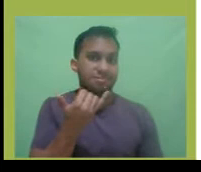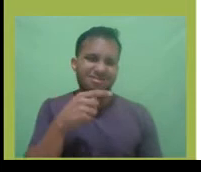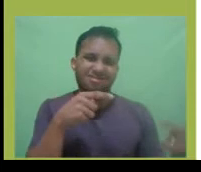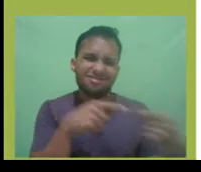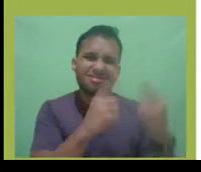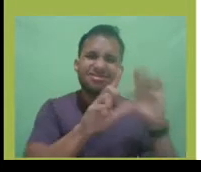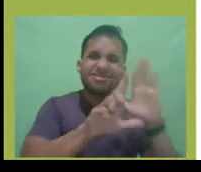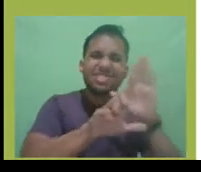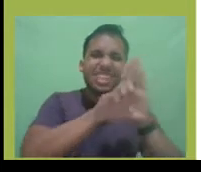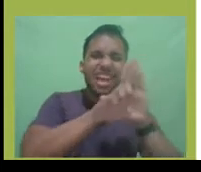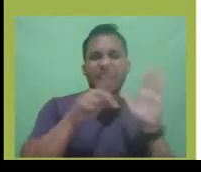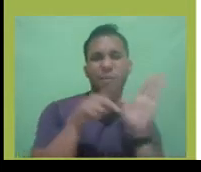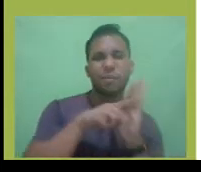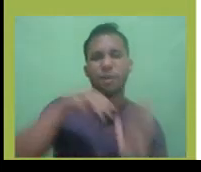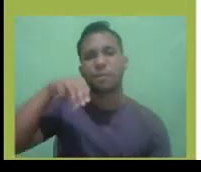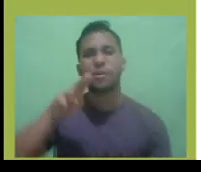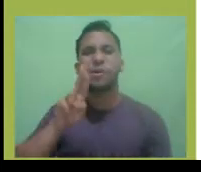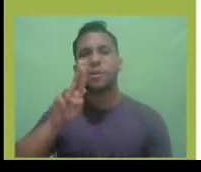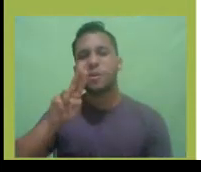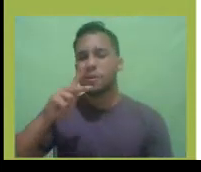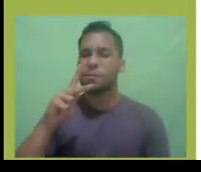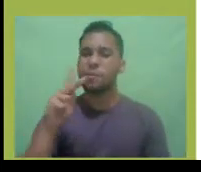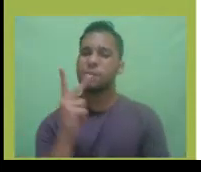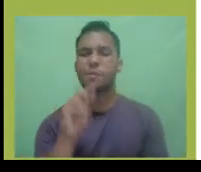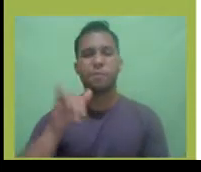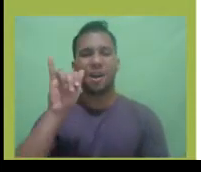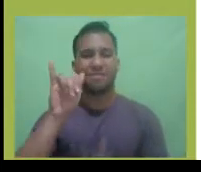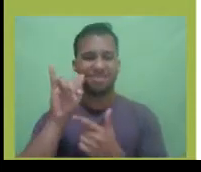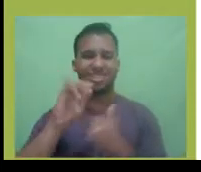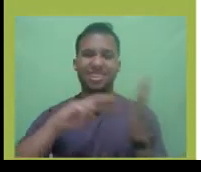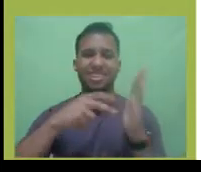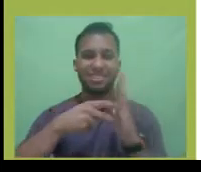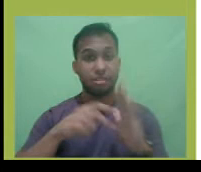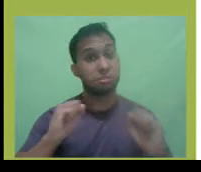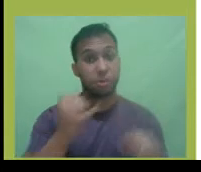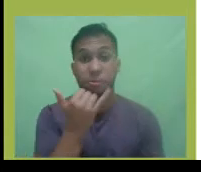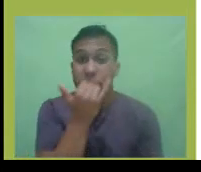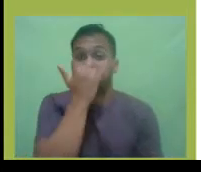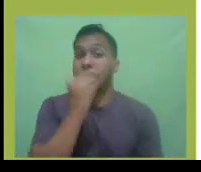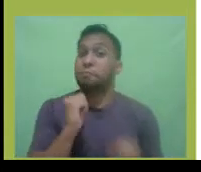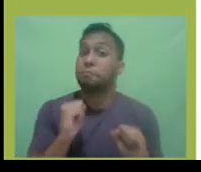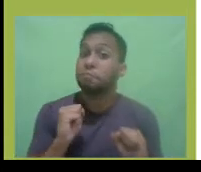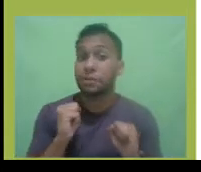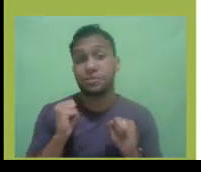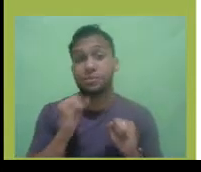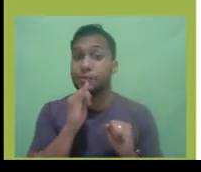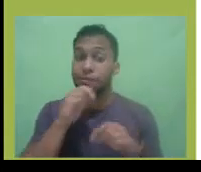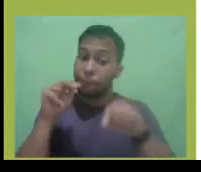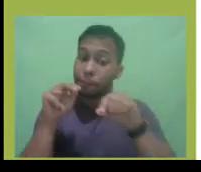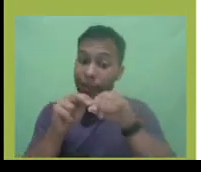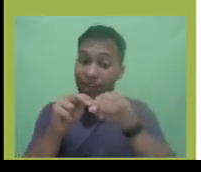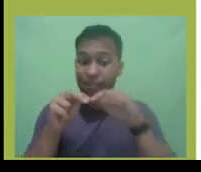Murphy existe. Sempre pode haver um imprevisto. Algum problema com o seu pendrive que